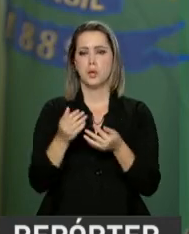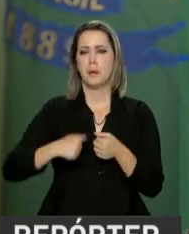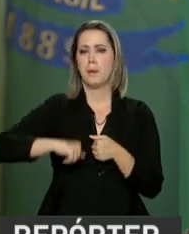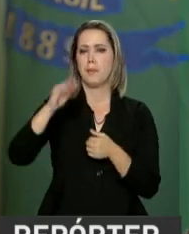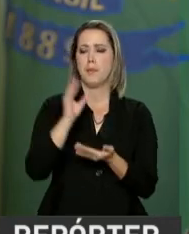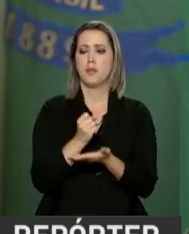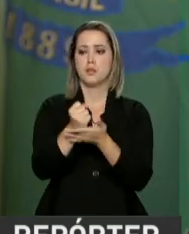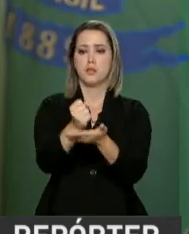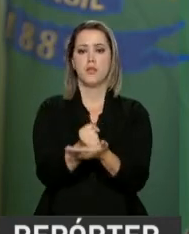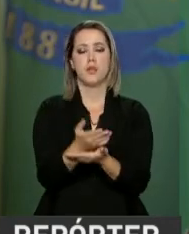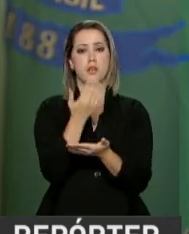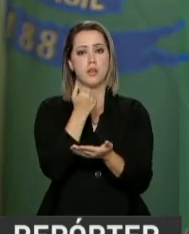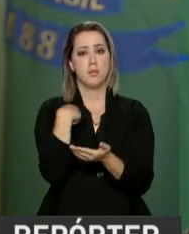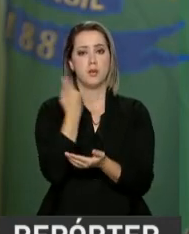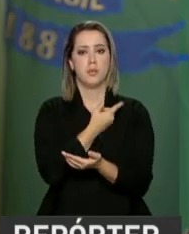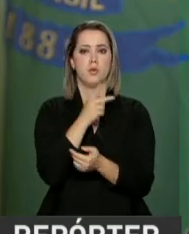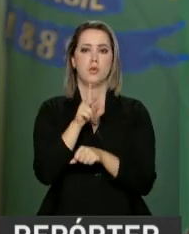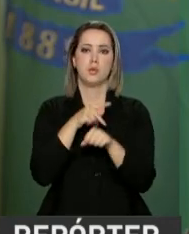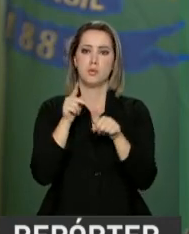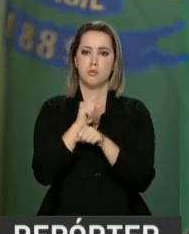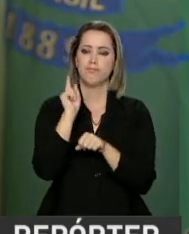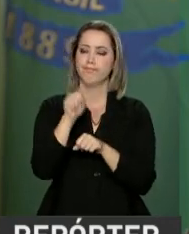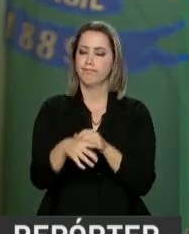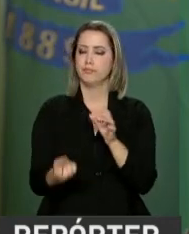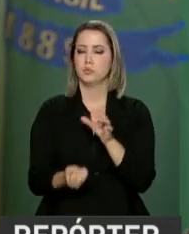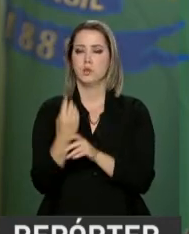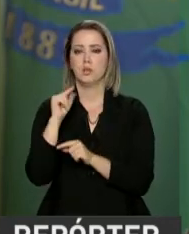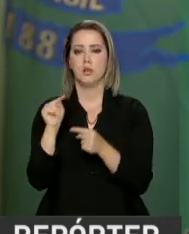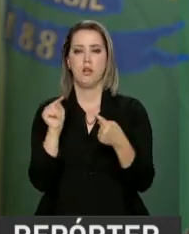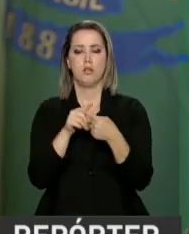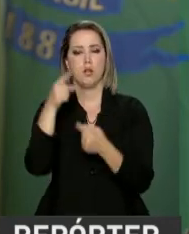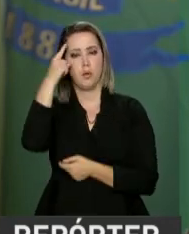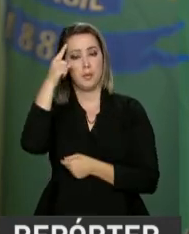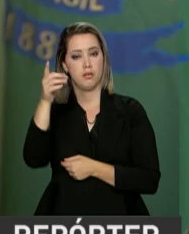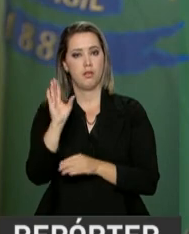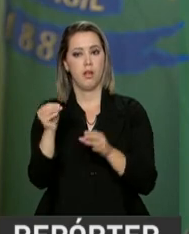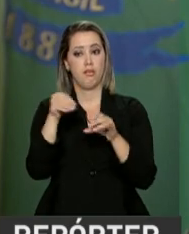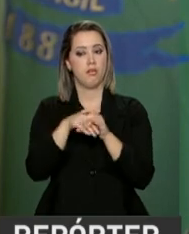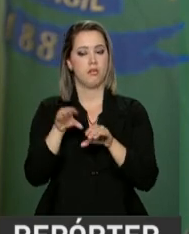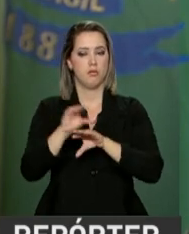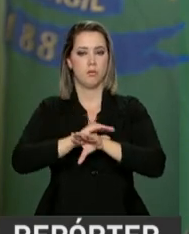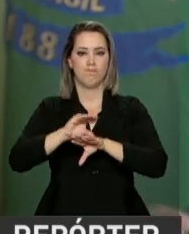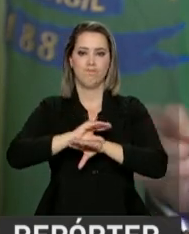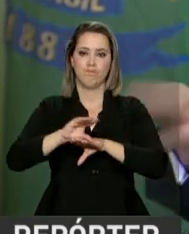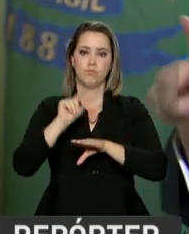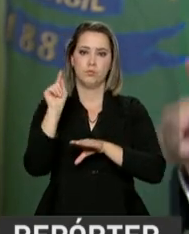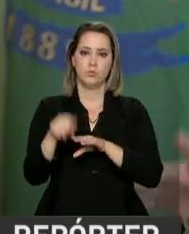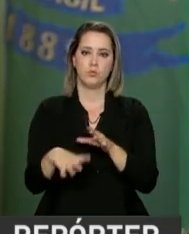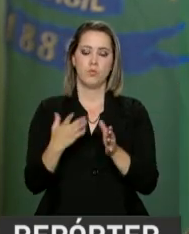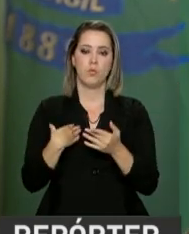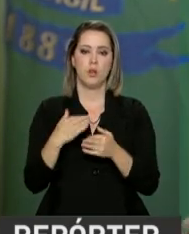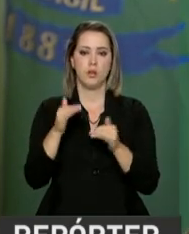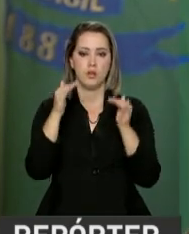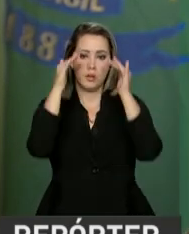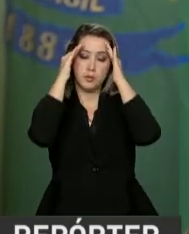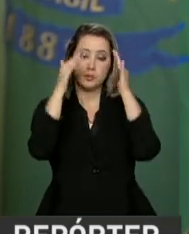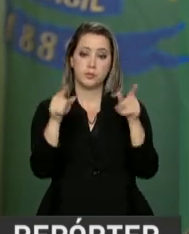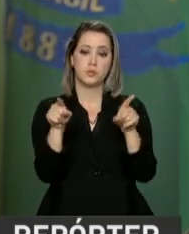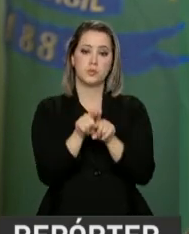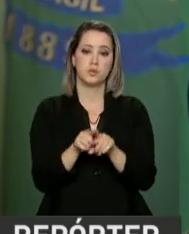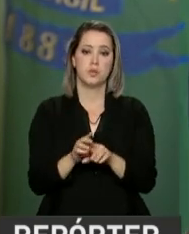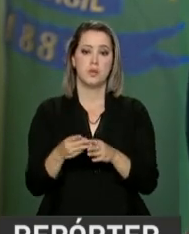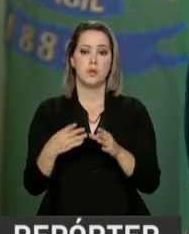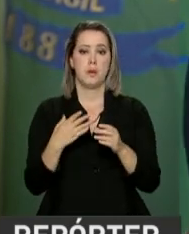para o nosso país está muito vinculado a uma idéia da constituição que é o prestigiamento do